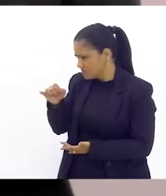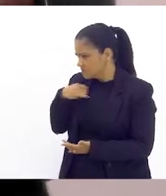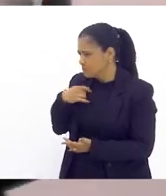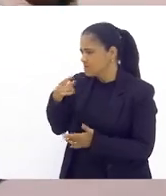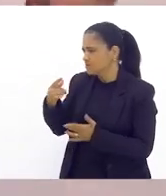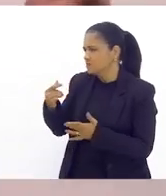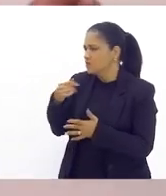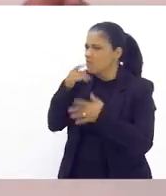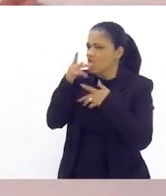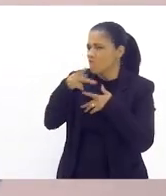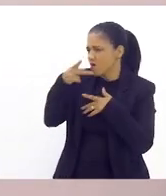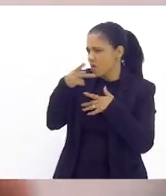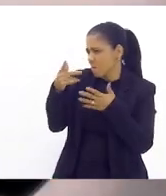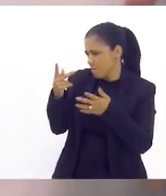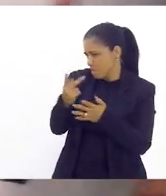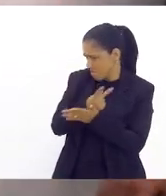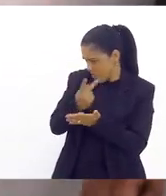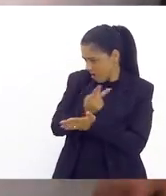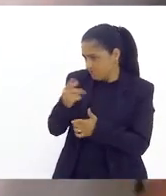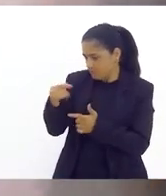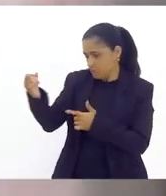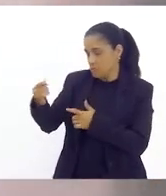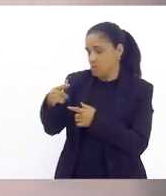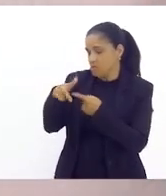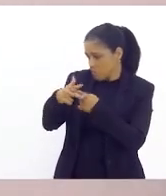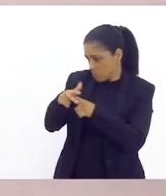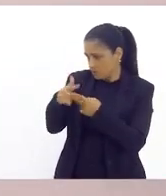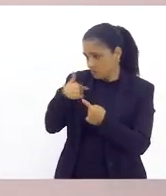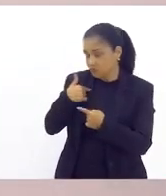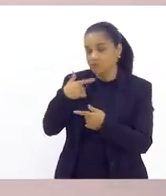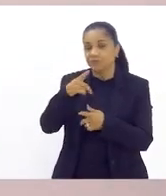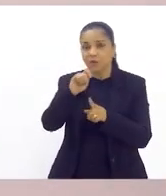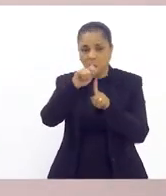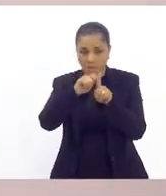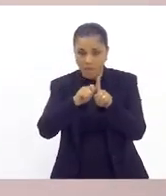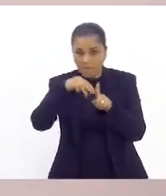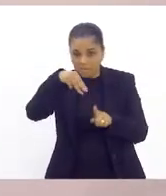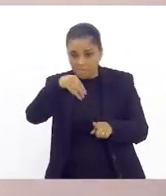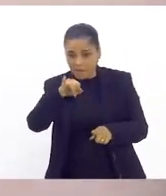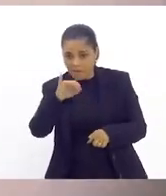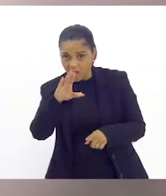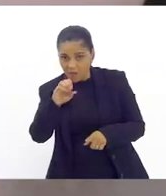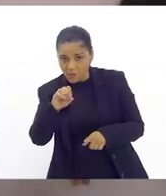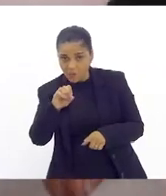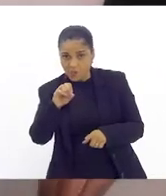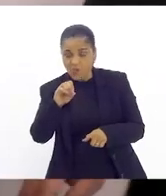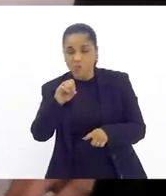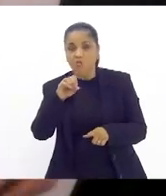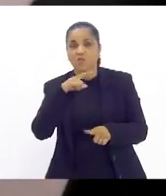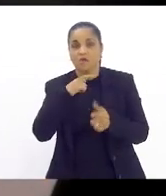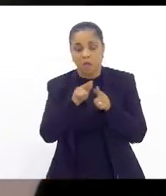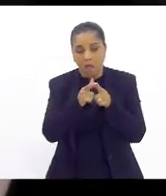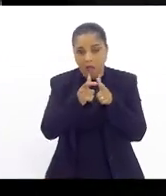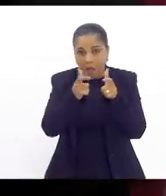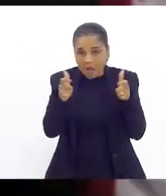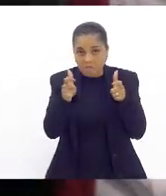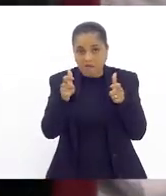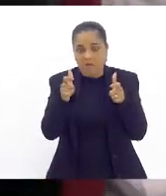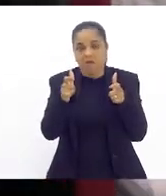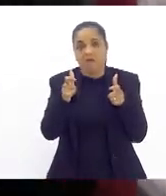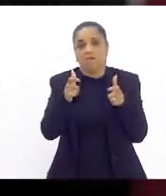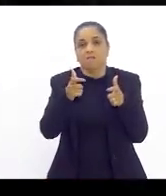acho que no próximo mês de maio a gente está entrando com uma com uma ampliação com redes credenciadas Ou seja